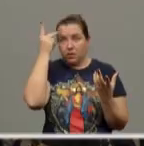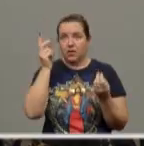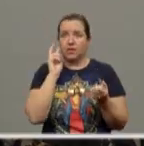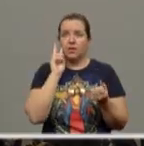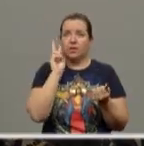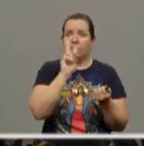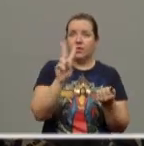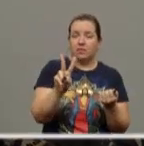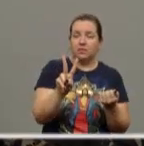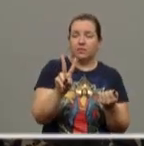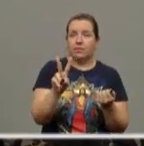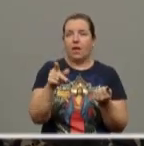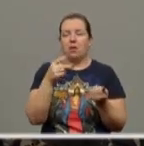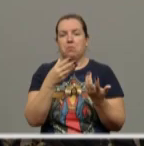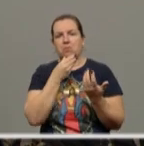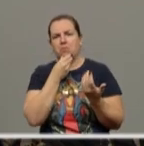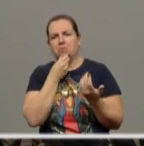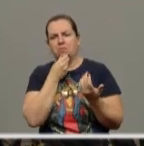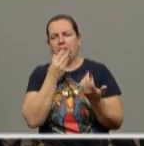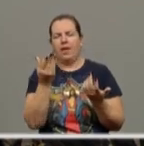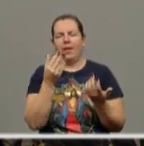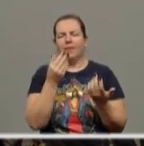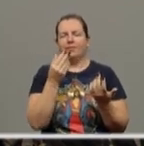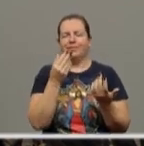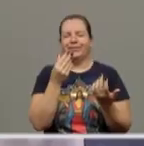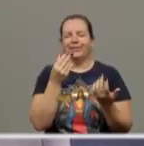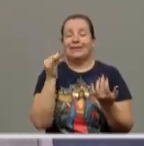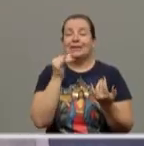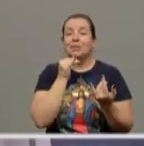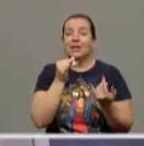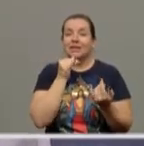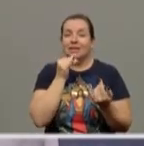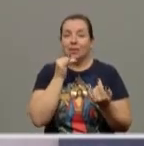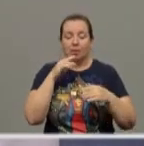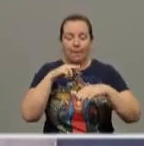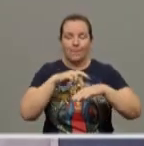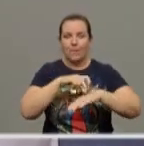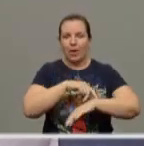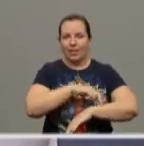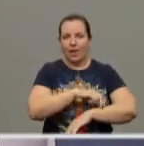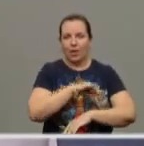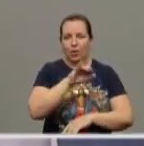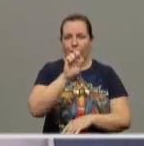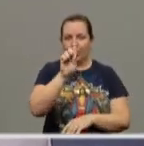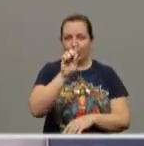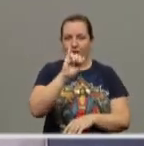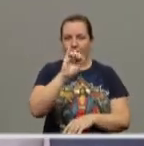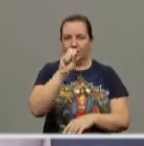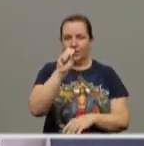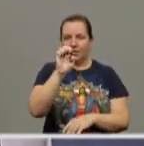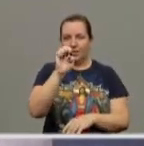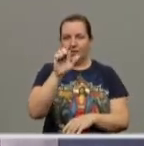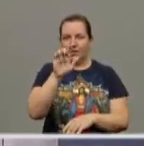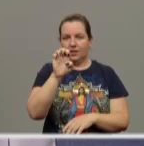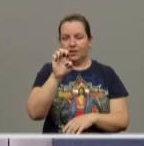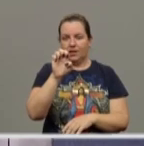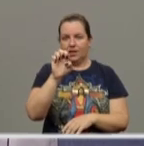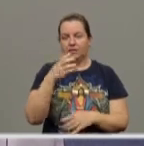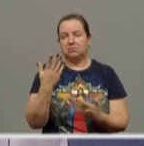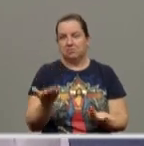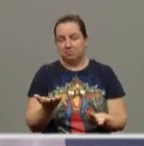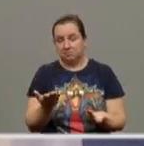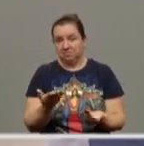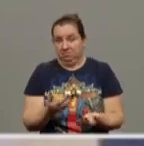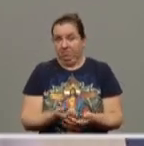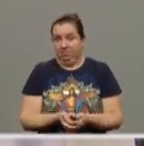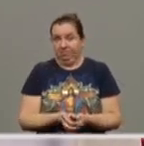nem se é Bündchen, né? Ou seja, a Gisele, né? Linda, né? Aquela modelo. Talvez não